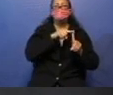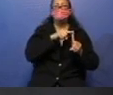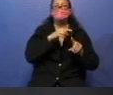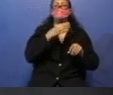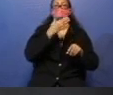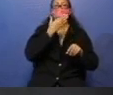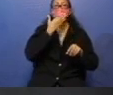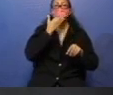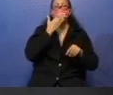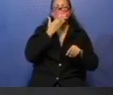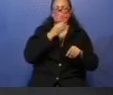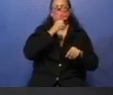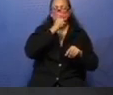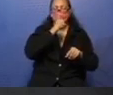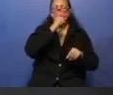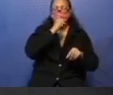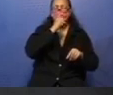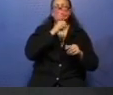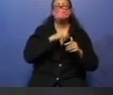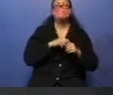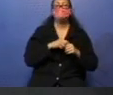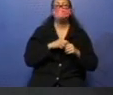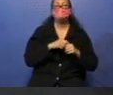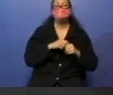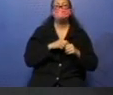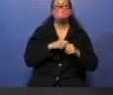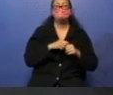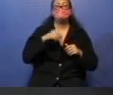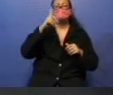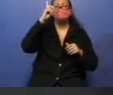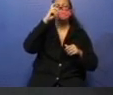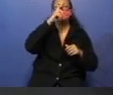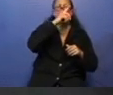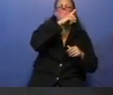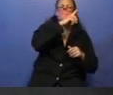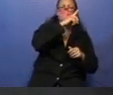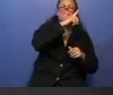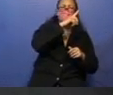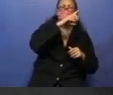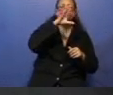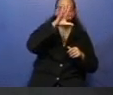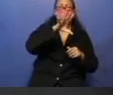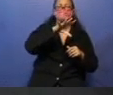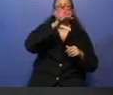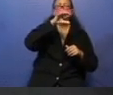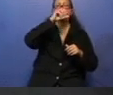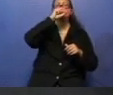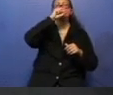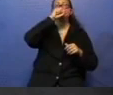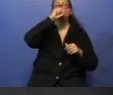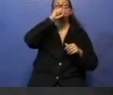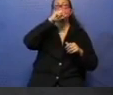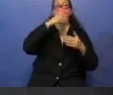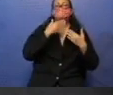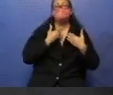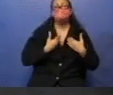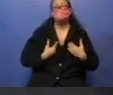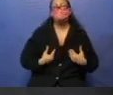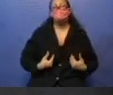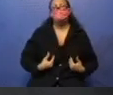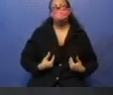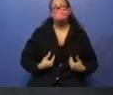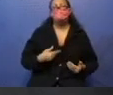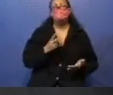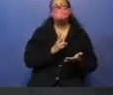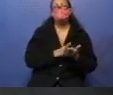tosse seca e muita dificuldade de respirar. Sem fazer nada, a pessoa está cansada. Se